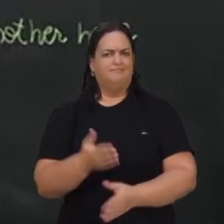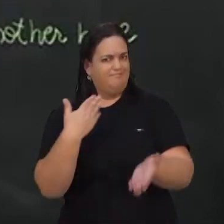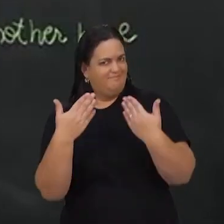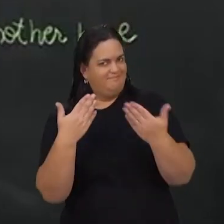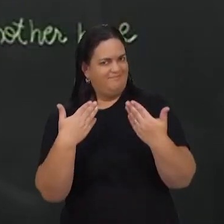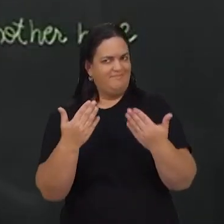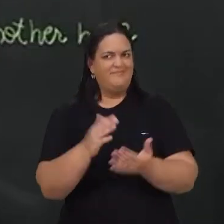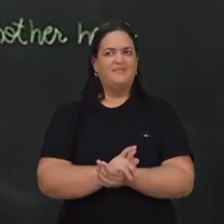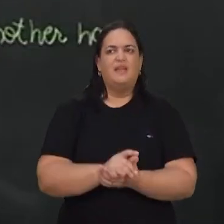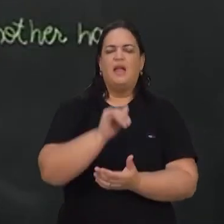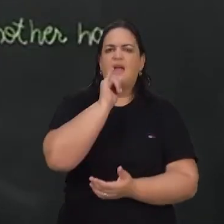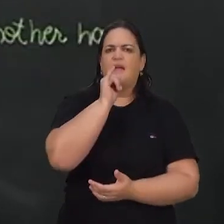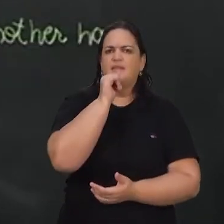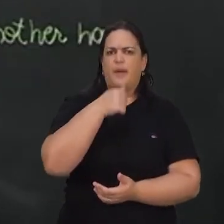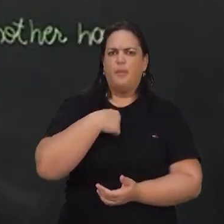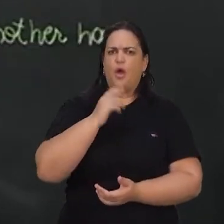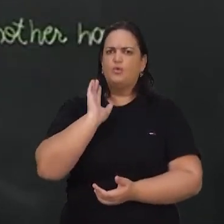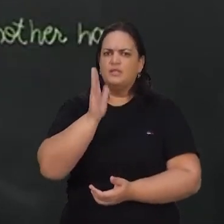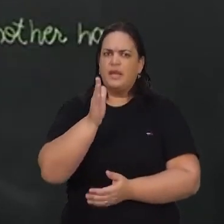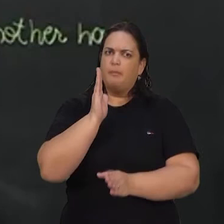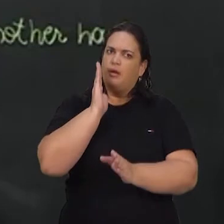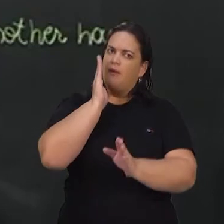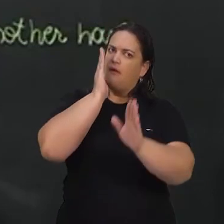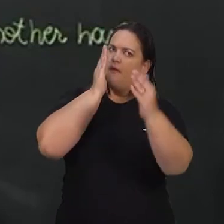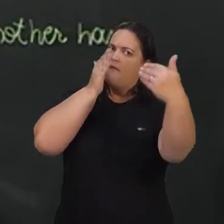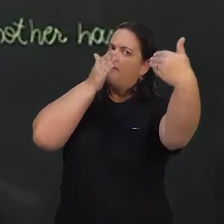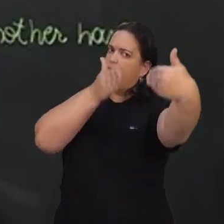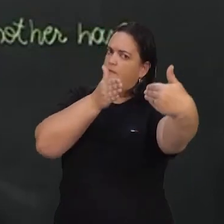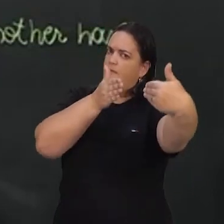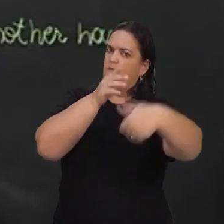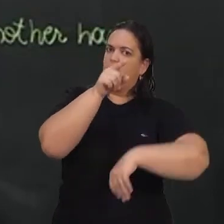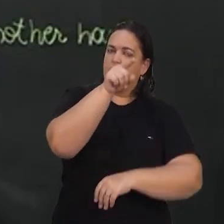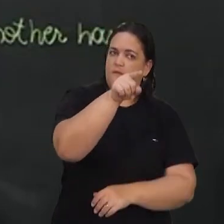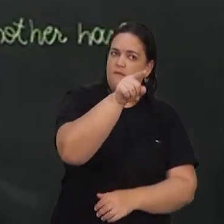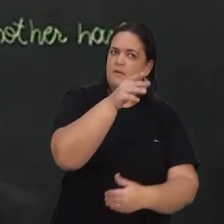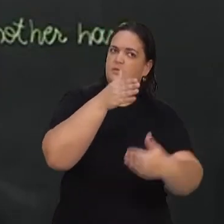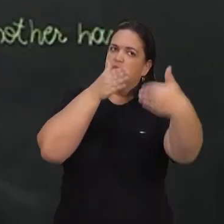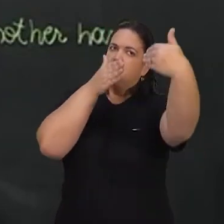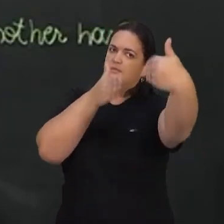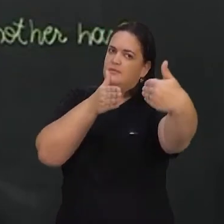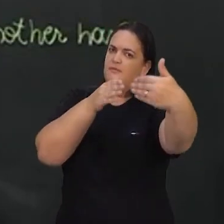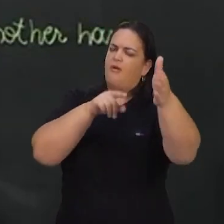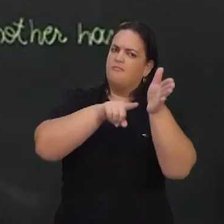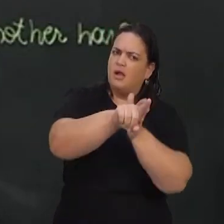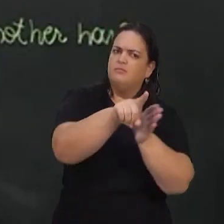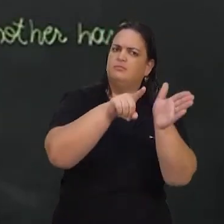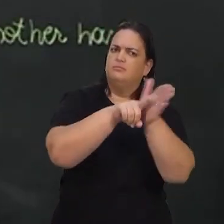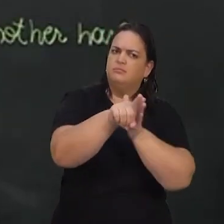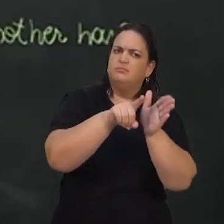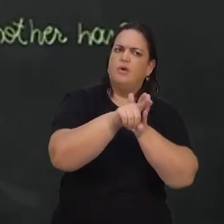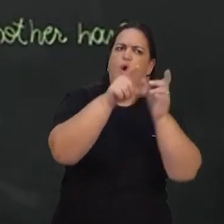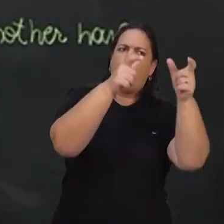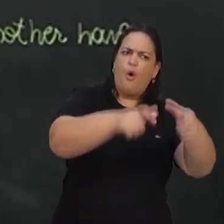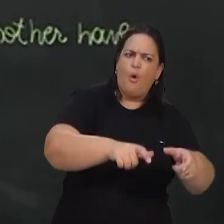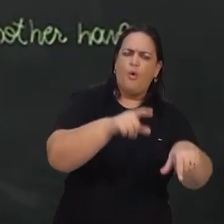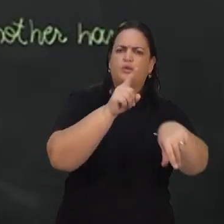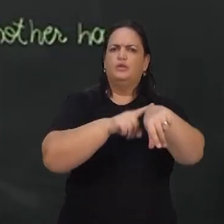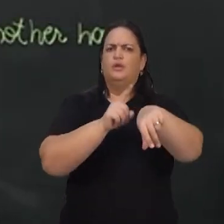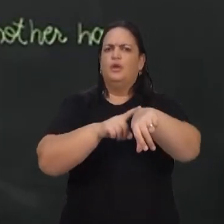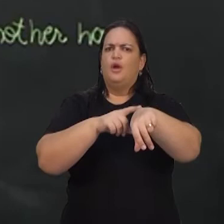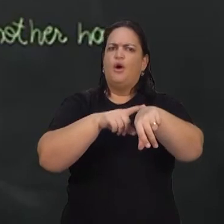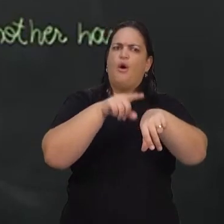tô fazendo perguntas no momento só direcionadas a você. Onde você, que horas